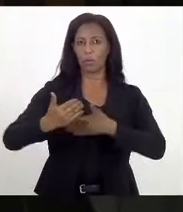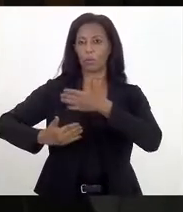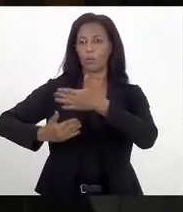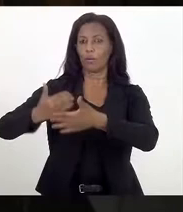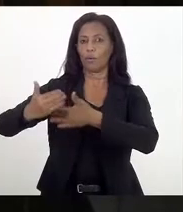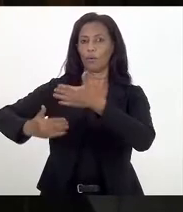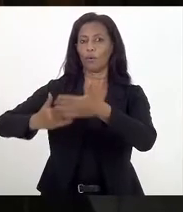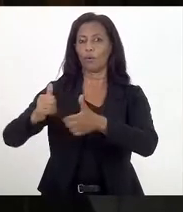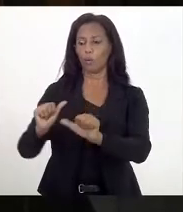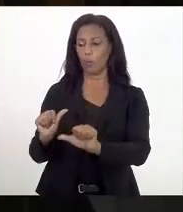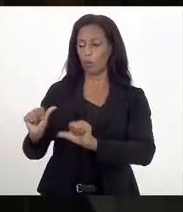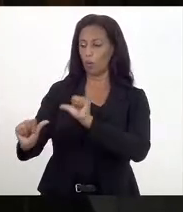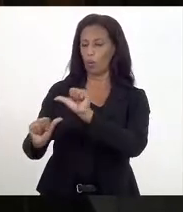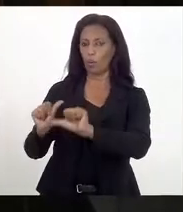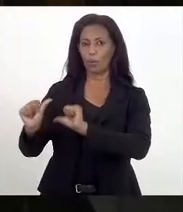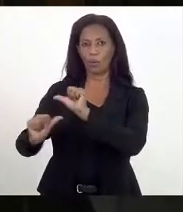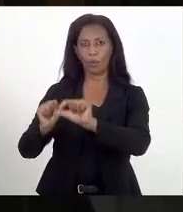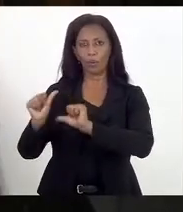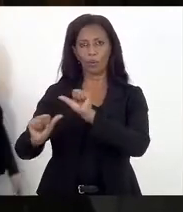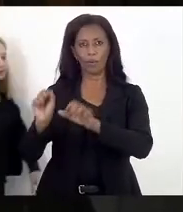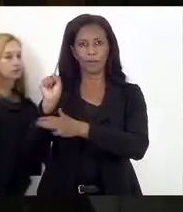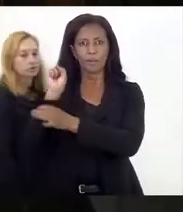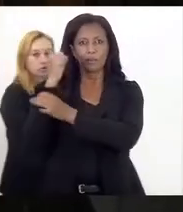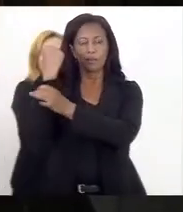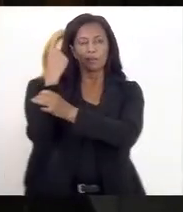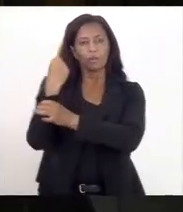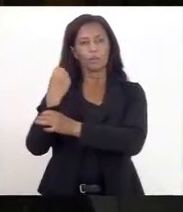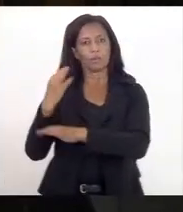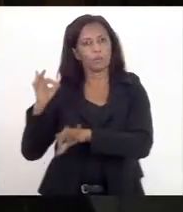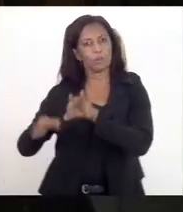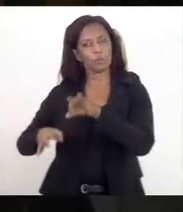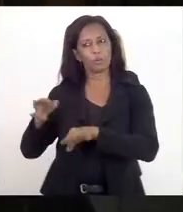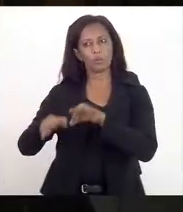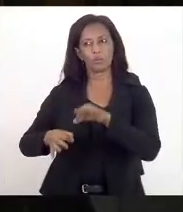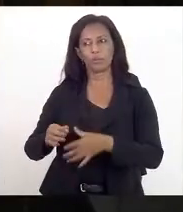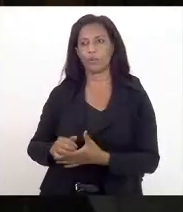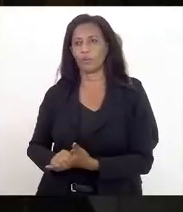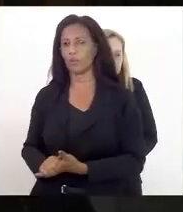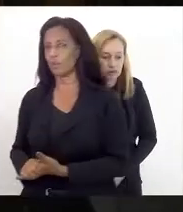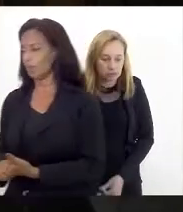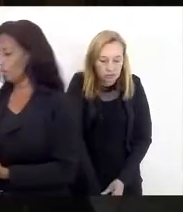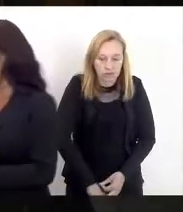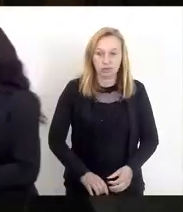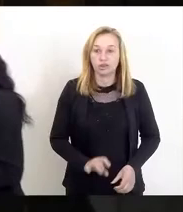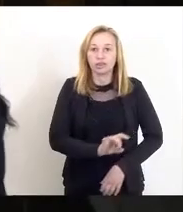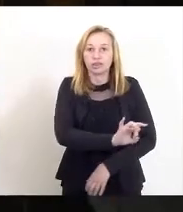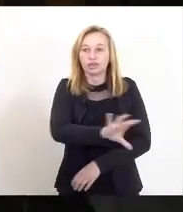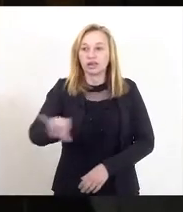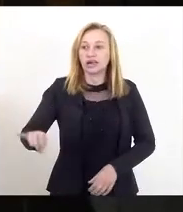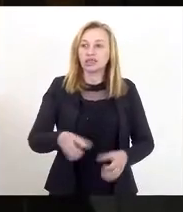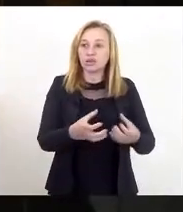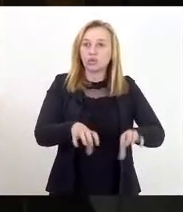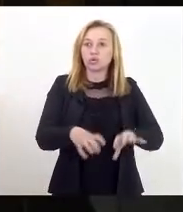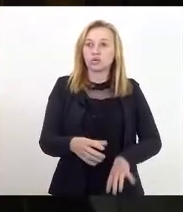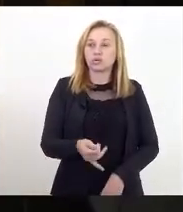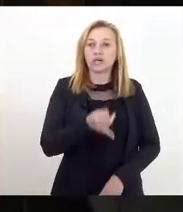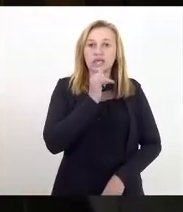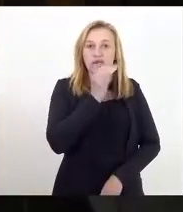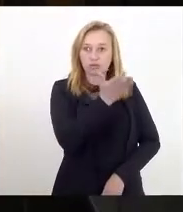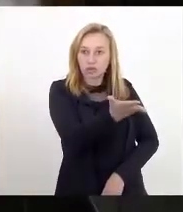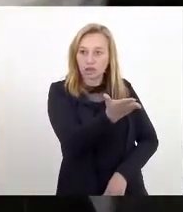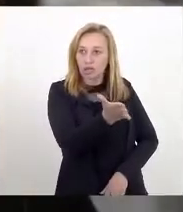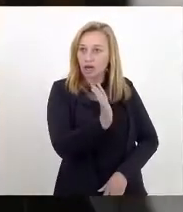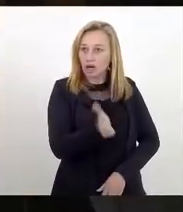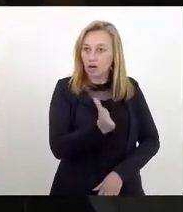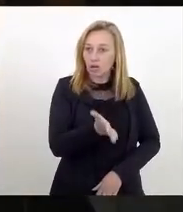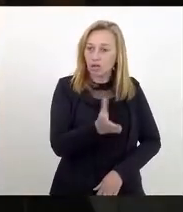de restauração da segurança jurídica e enfrentar cada concurso. Eu dei o exemplo agora mais